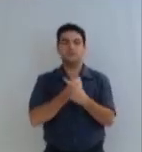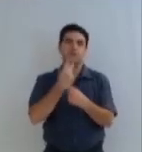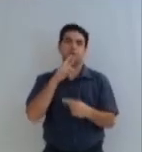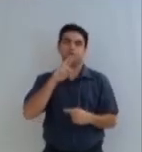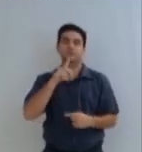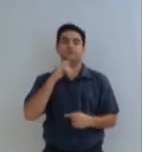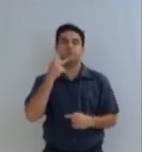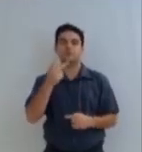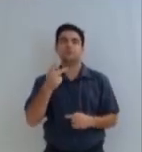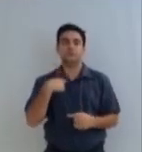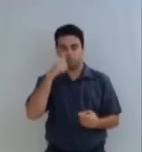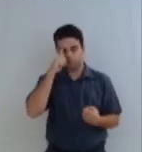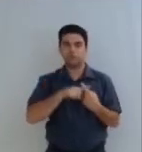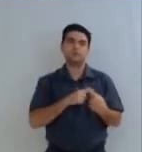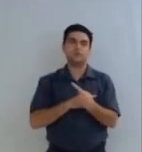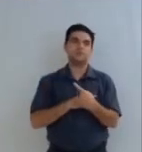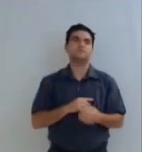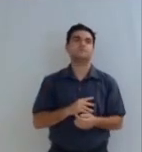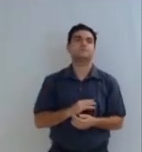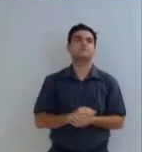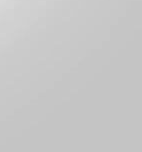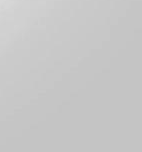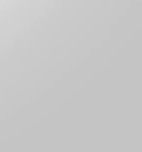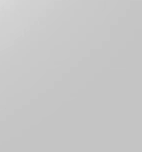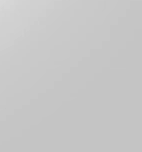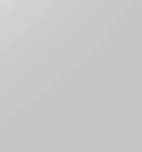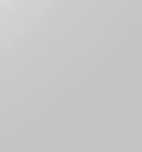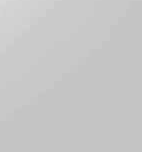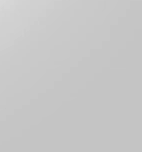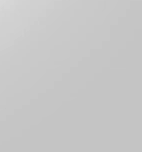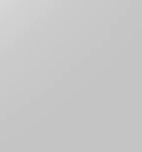Ministério Público ou da autoridade policial Obrigado por assistir!